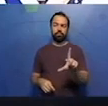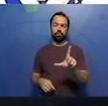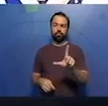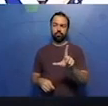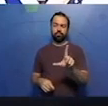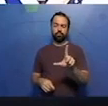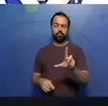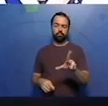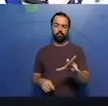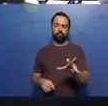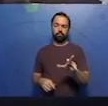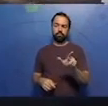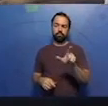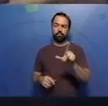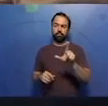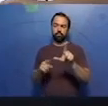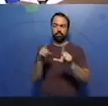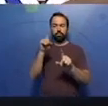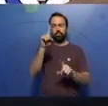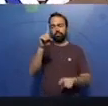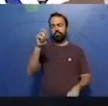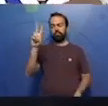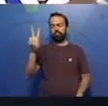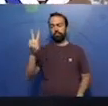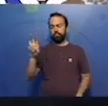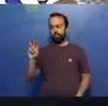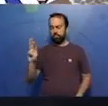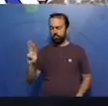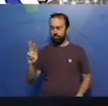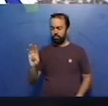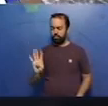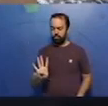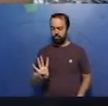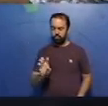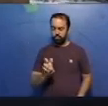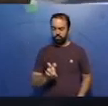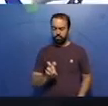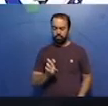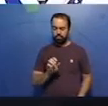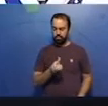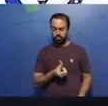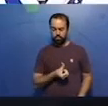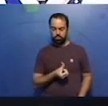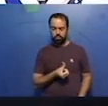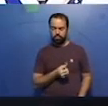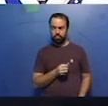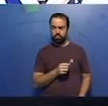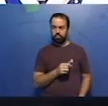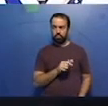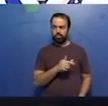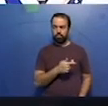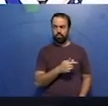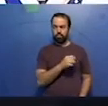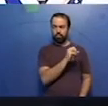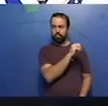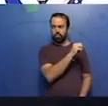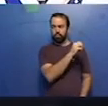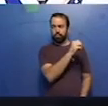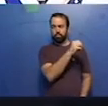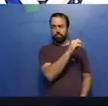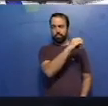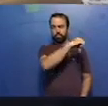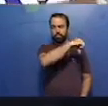números maiores, olha aqui, 1, 2, 3, 4, 5, 6, até o 12.